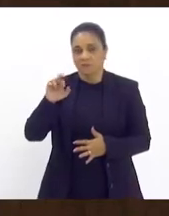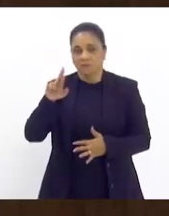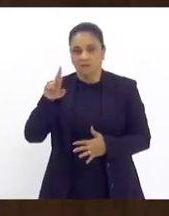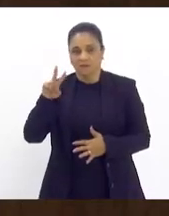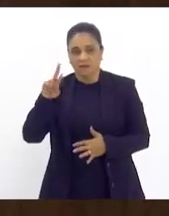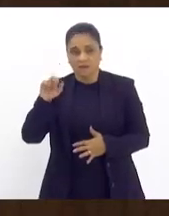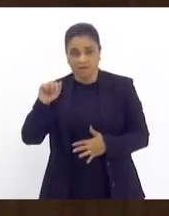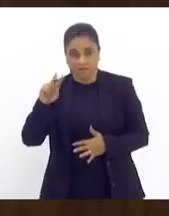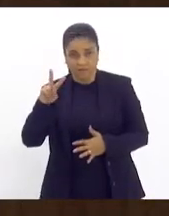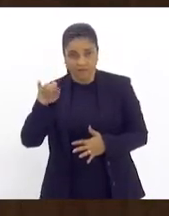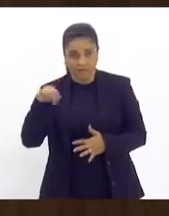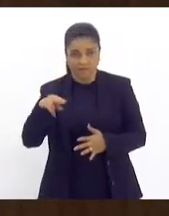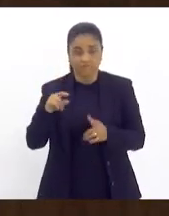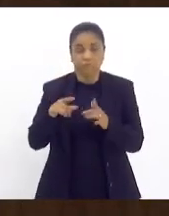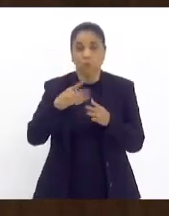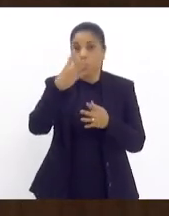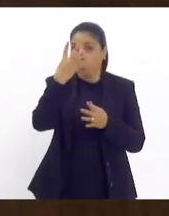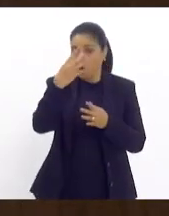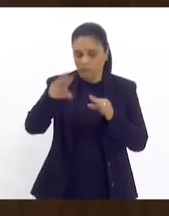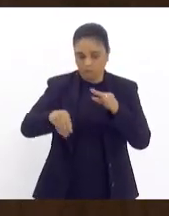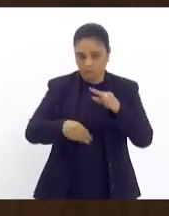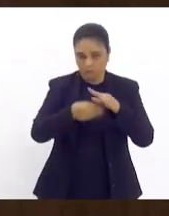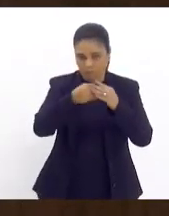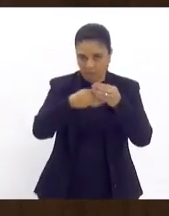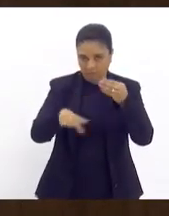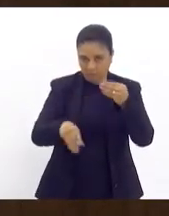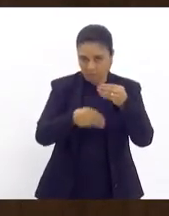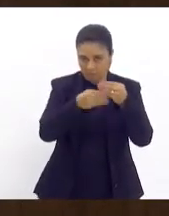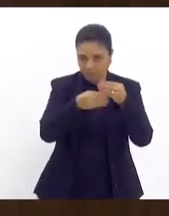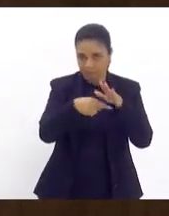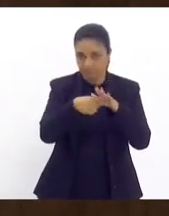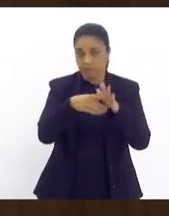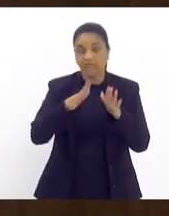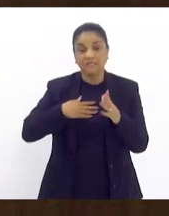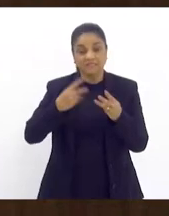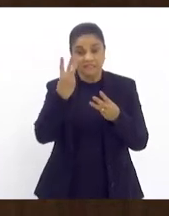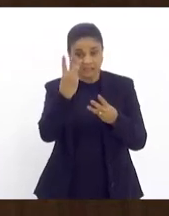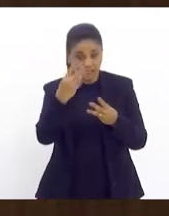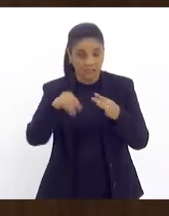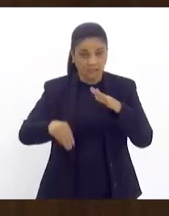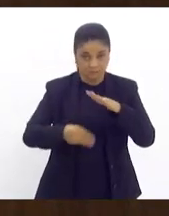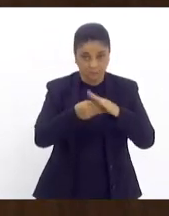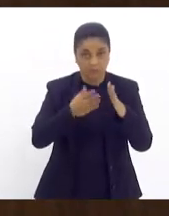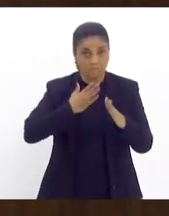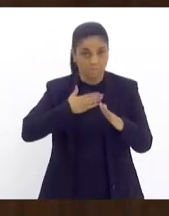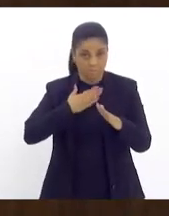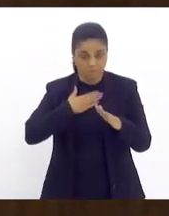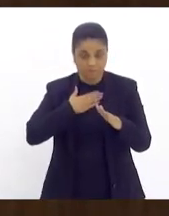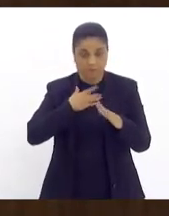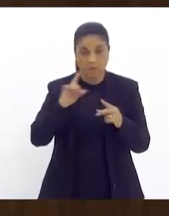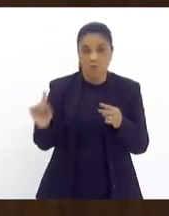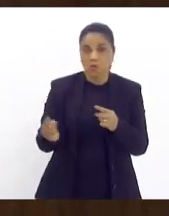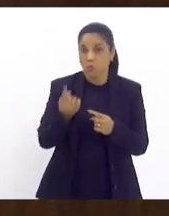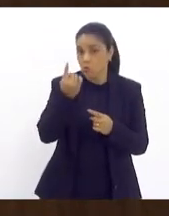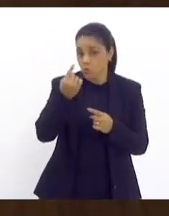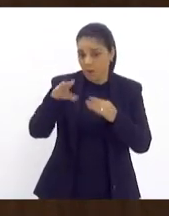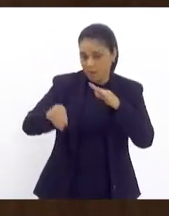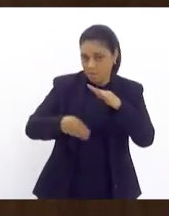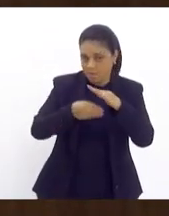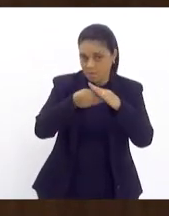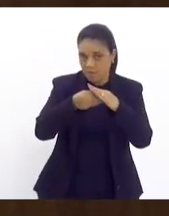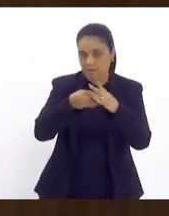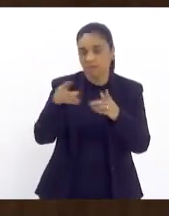Deputado recebeu quatro emendas 3 emendas de minha autoria e uma do deputado Yuri